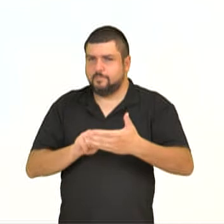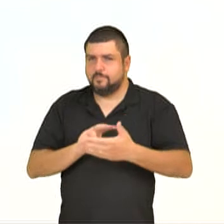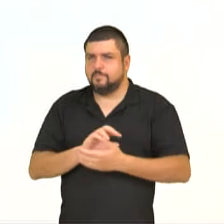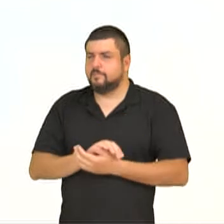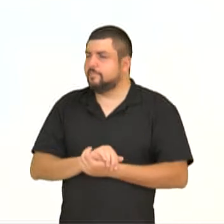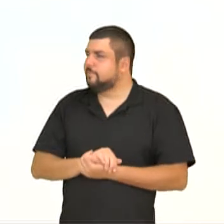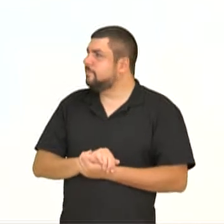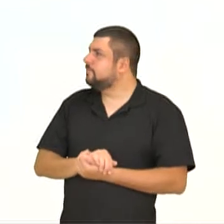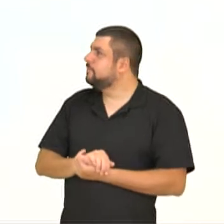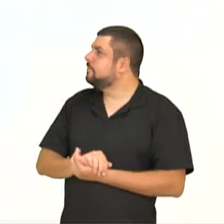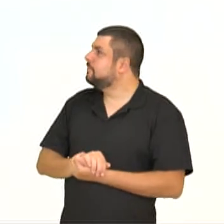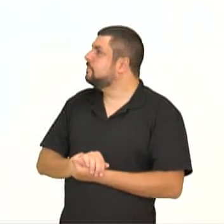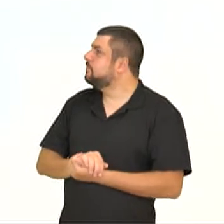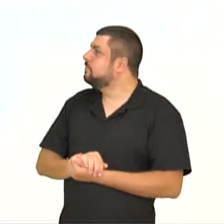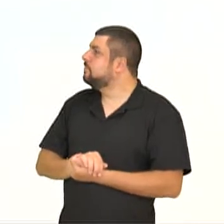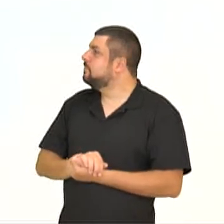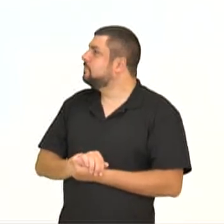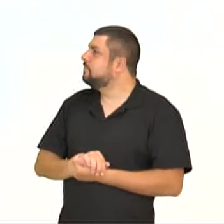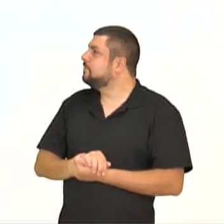Nadine, aqui,